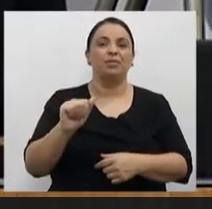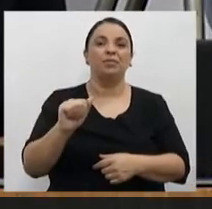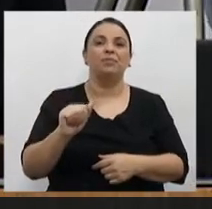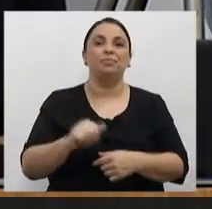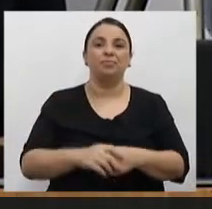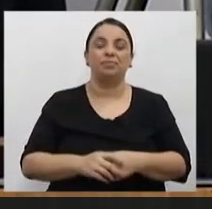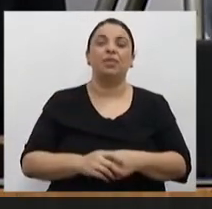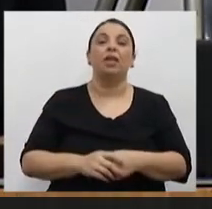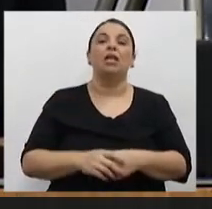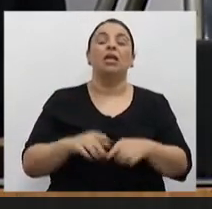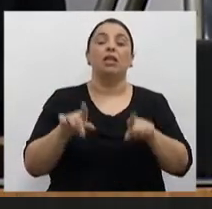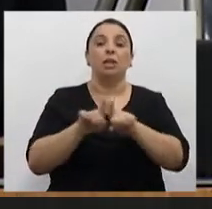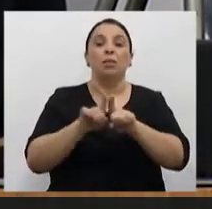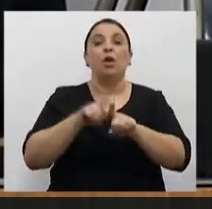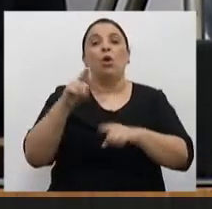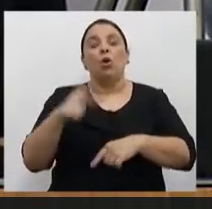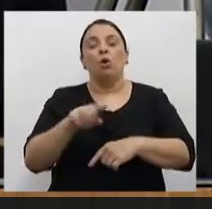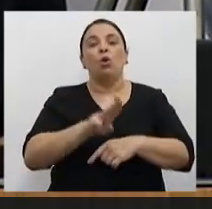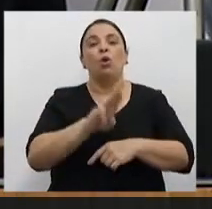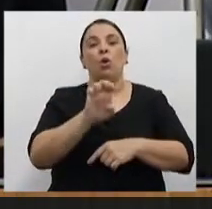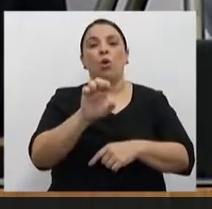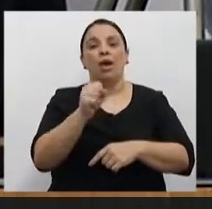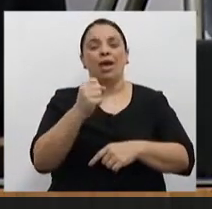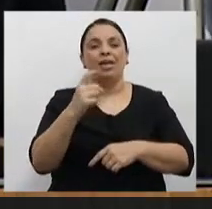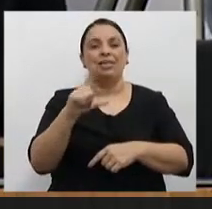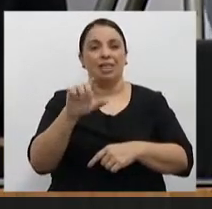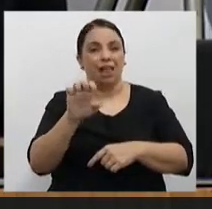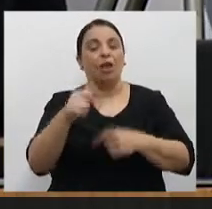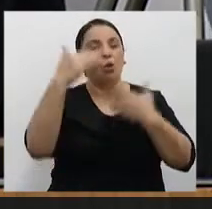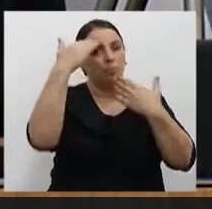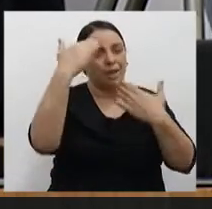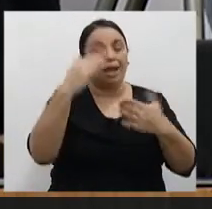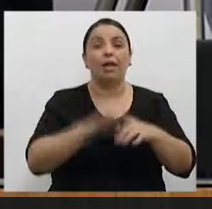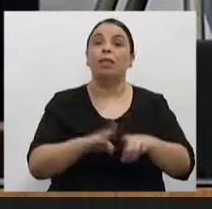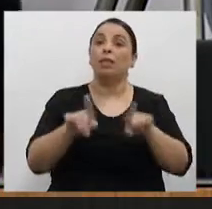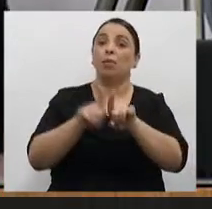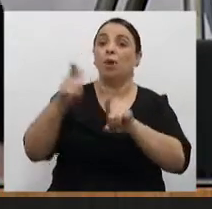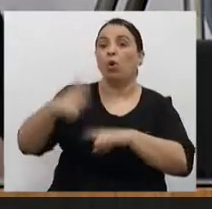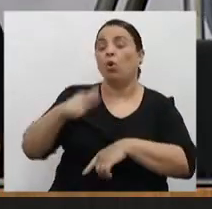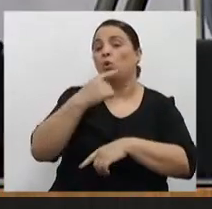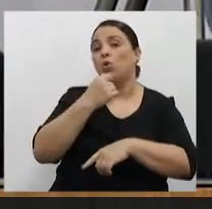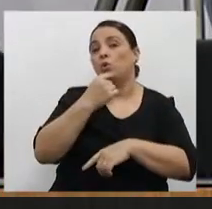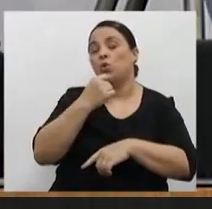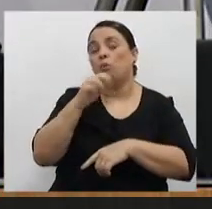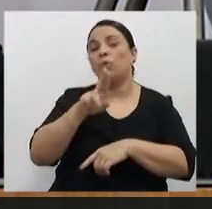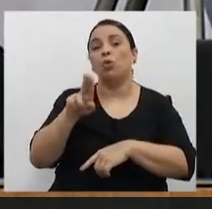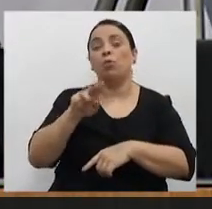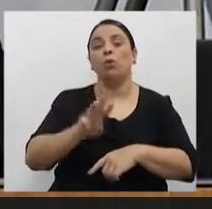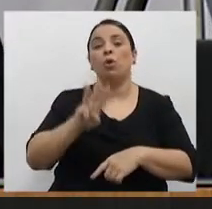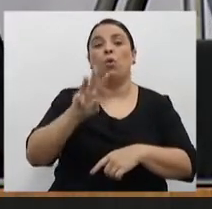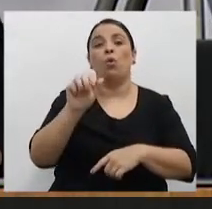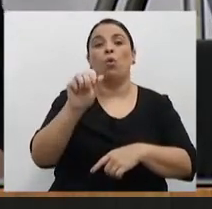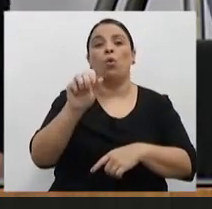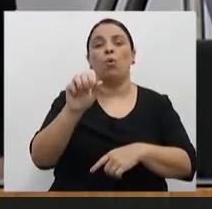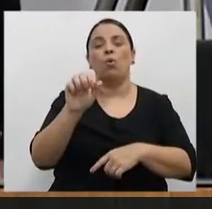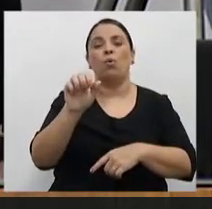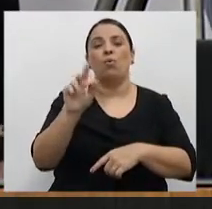Especial. Aqui também o Washington Luiz, tá? Presidente da Comissão Estadual de Defesa dos Direitos da Pessoa com Autismo da